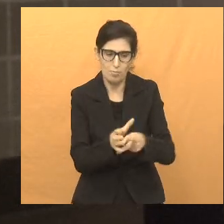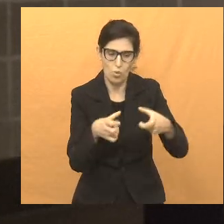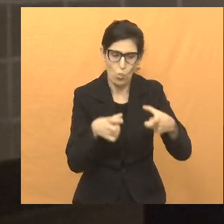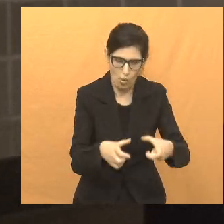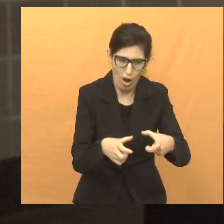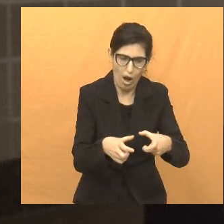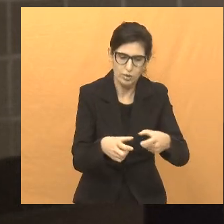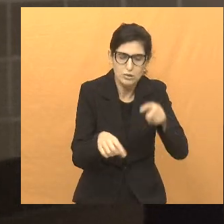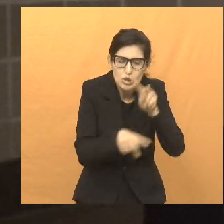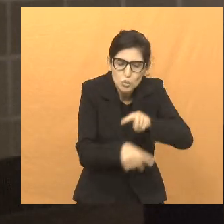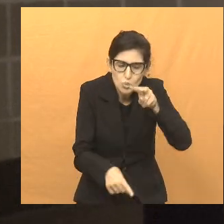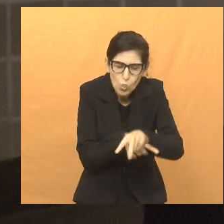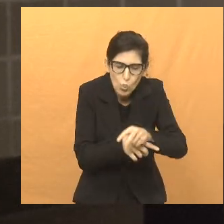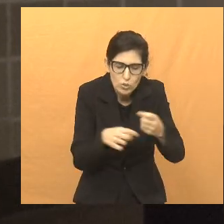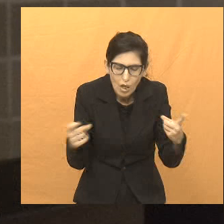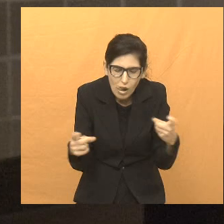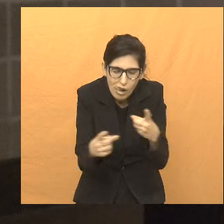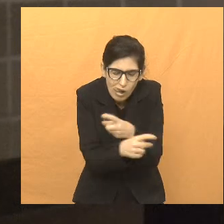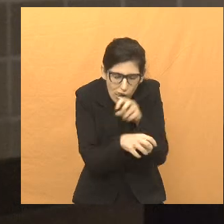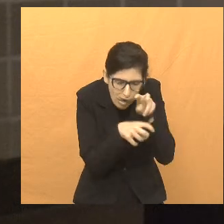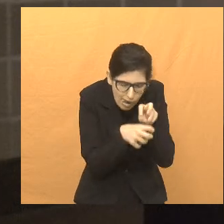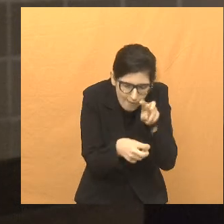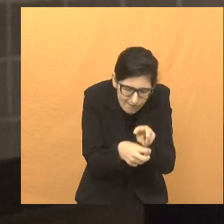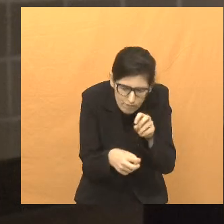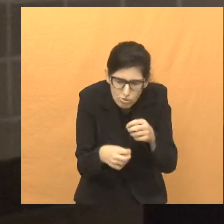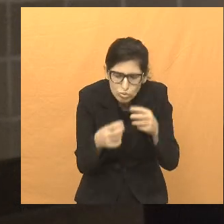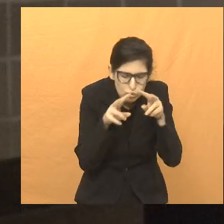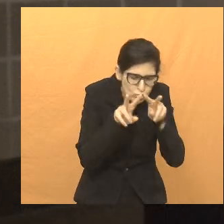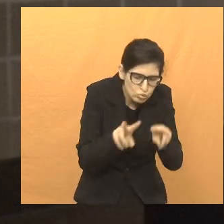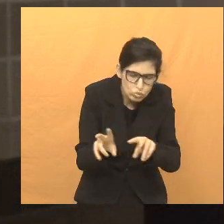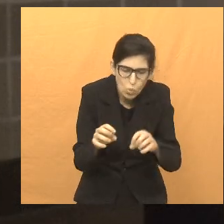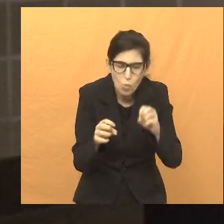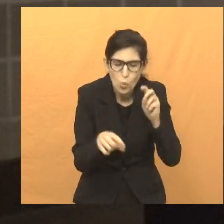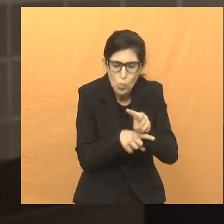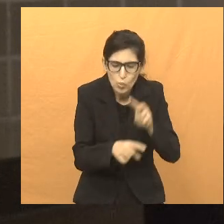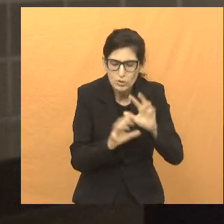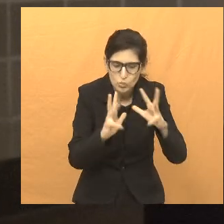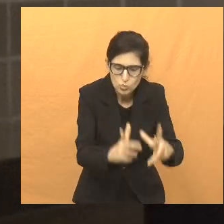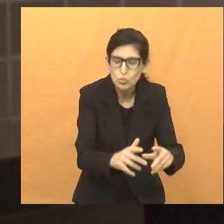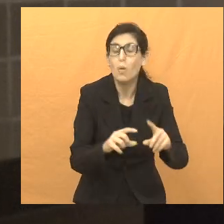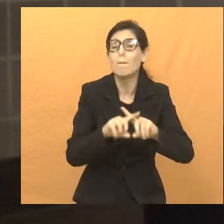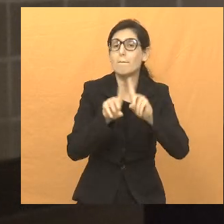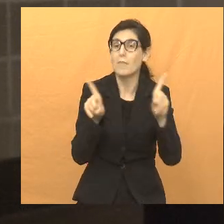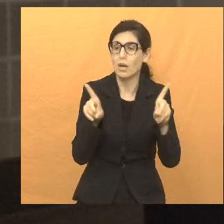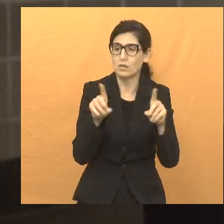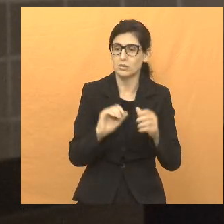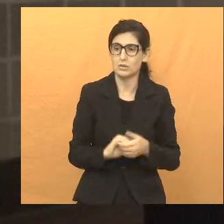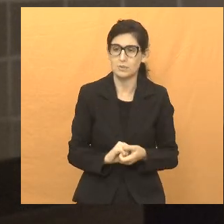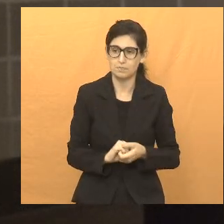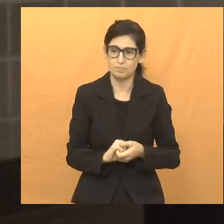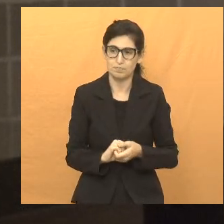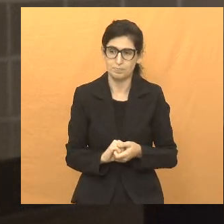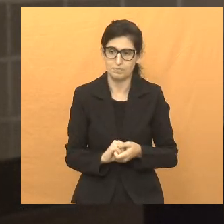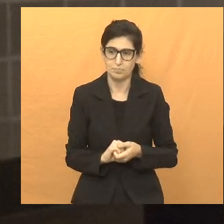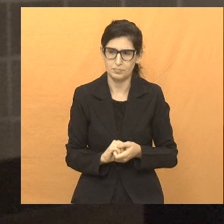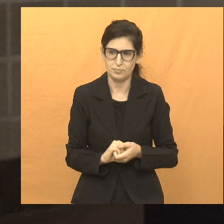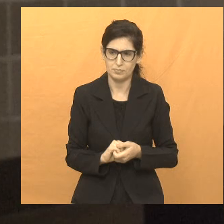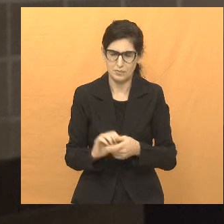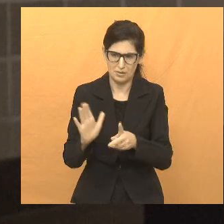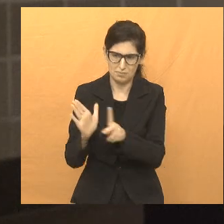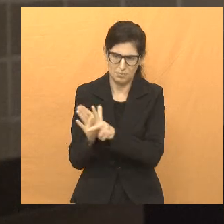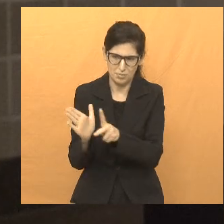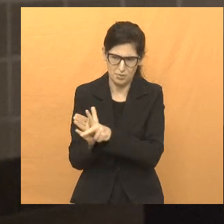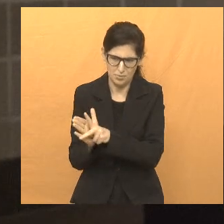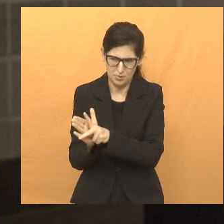ausência de outras iniciativas da administração municipal, assumia o caso. Mas realmente é um caso